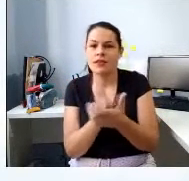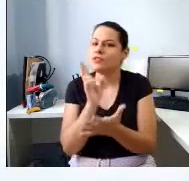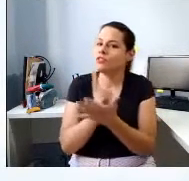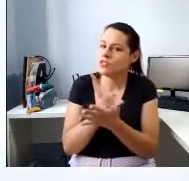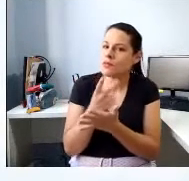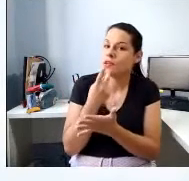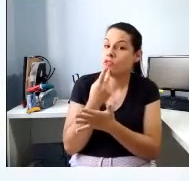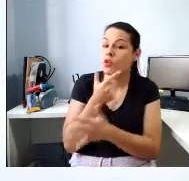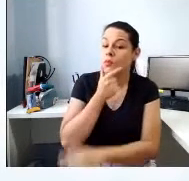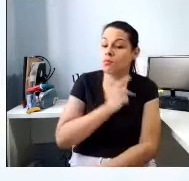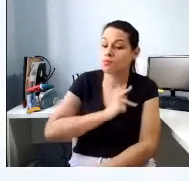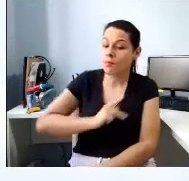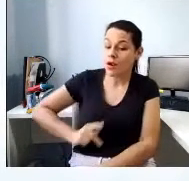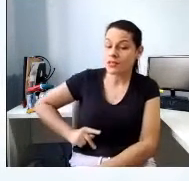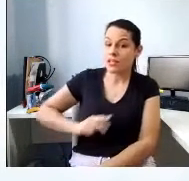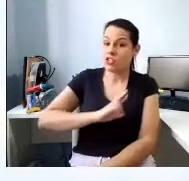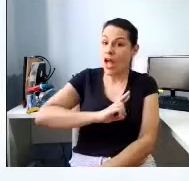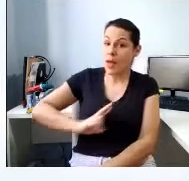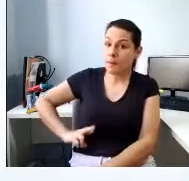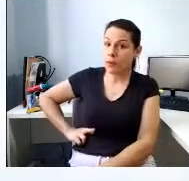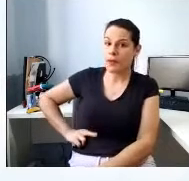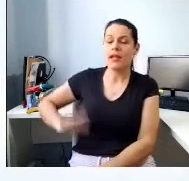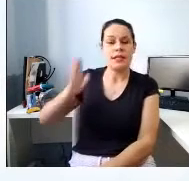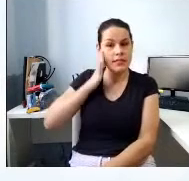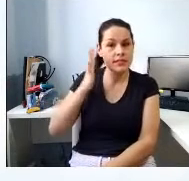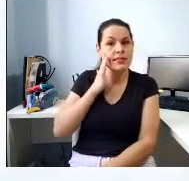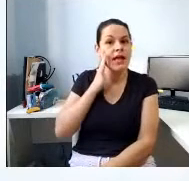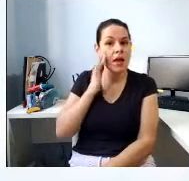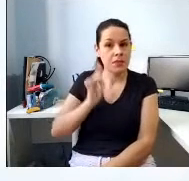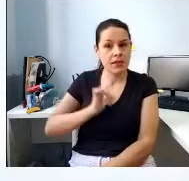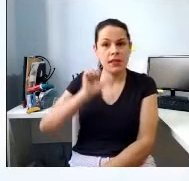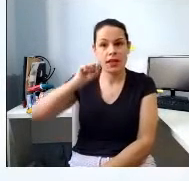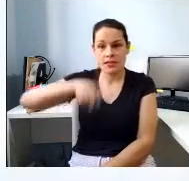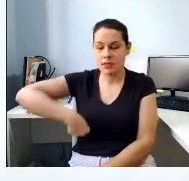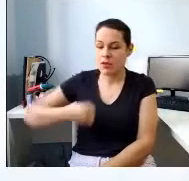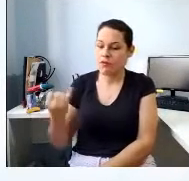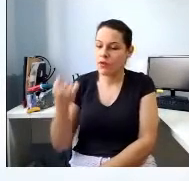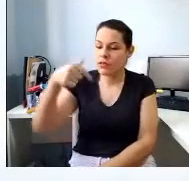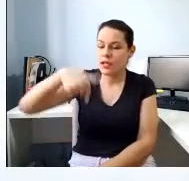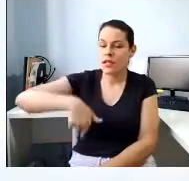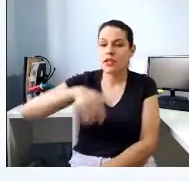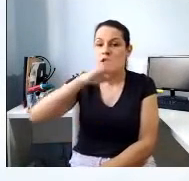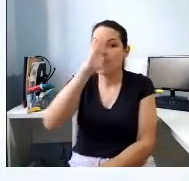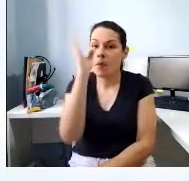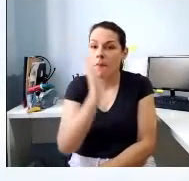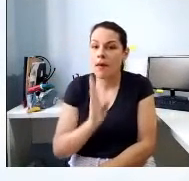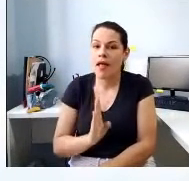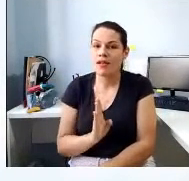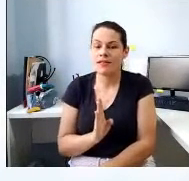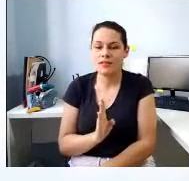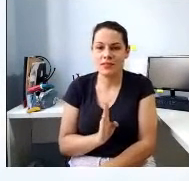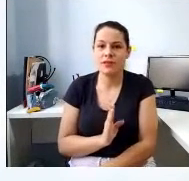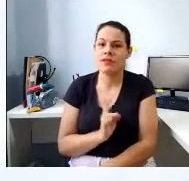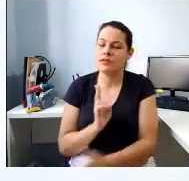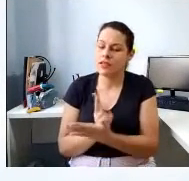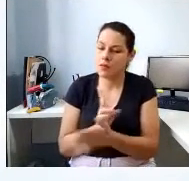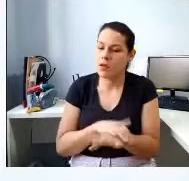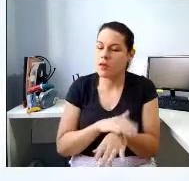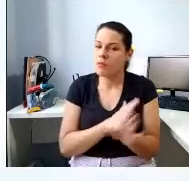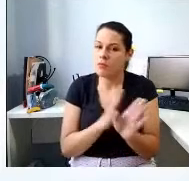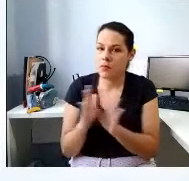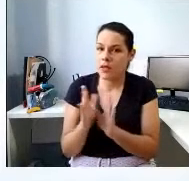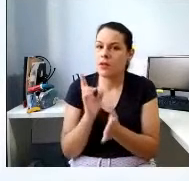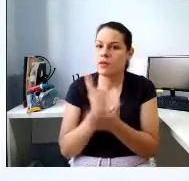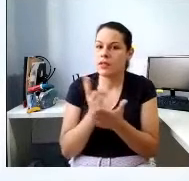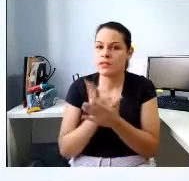presidente da República, e a gente sabe que o peso num país como o Brasil, da presidência da República em processos eleitorais não é desprezível,